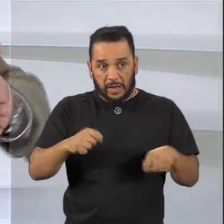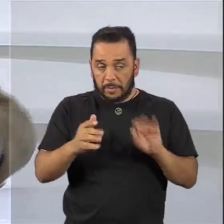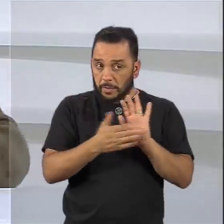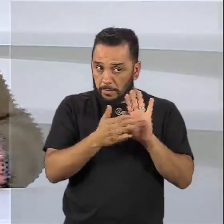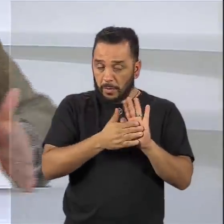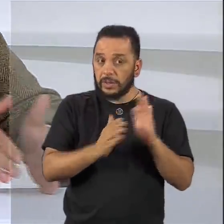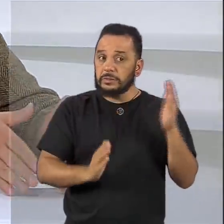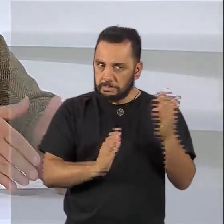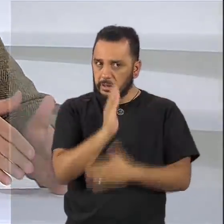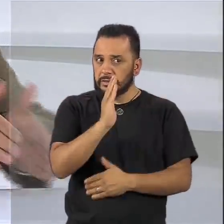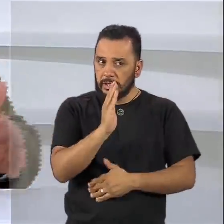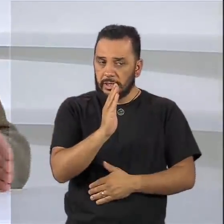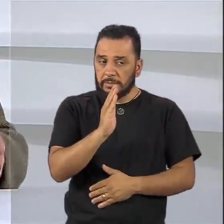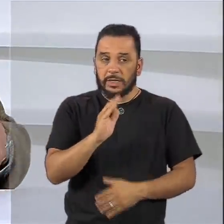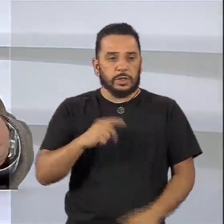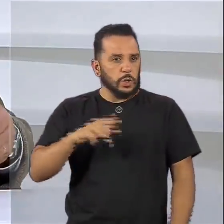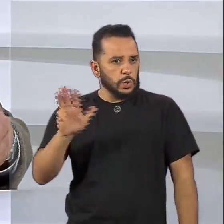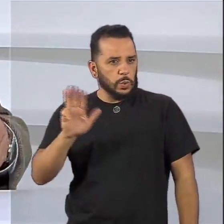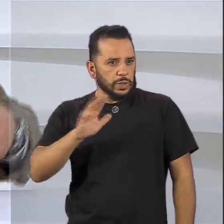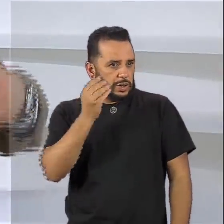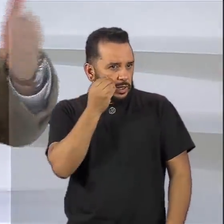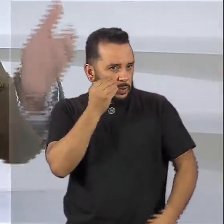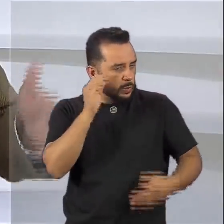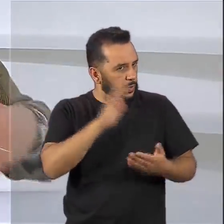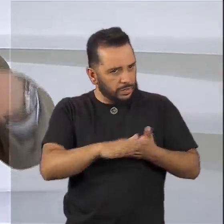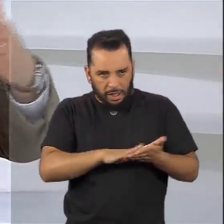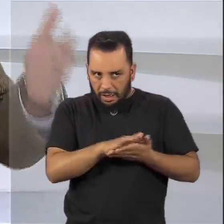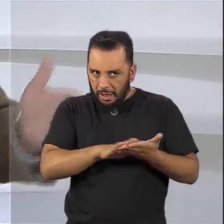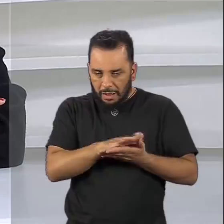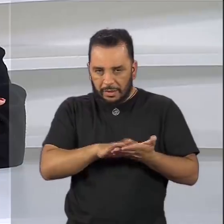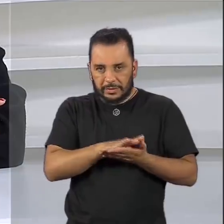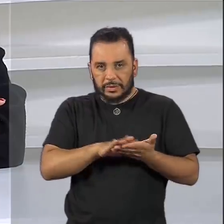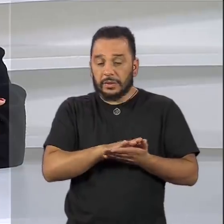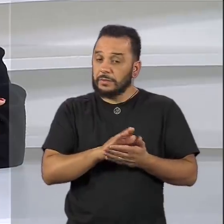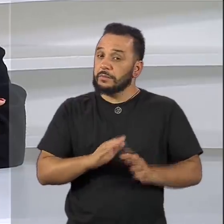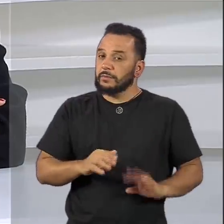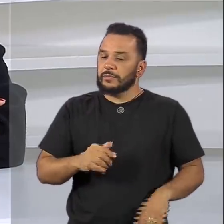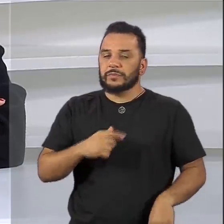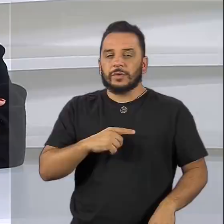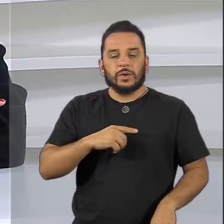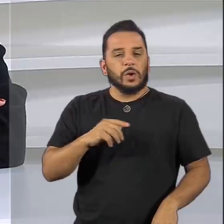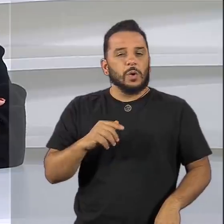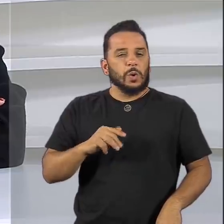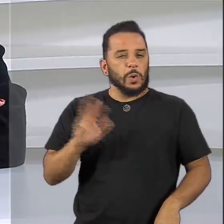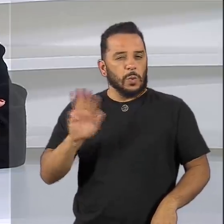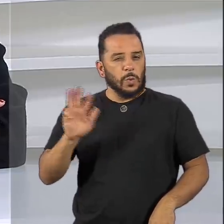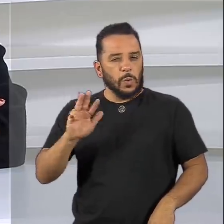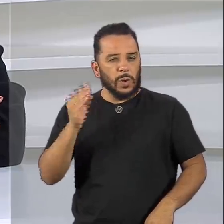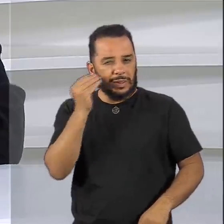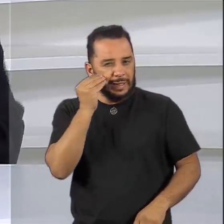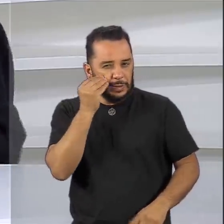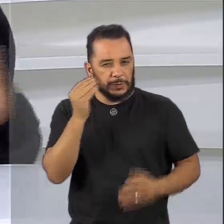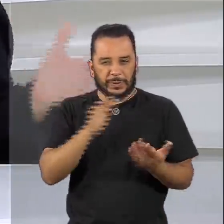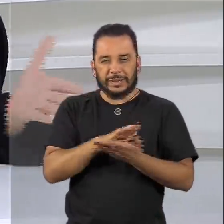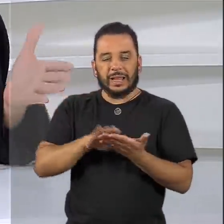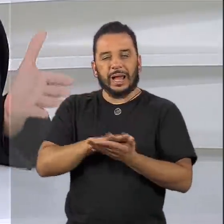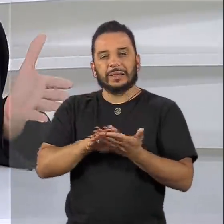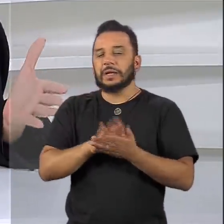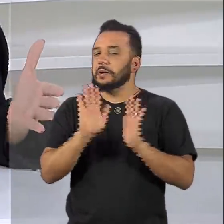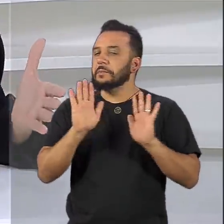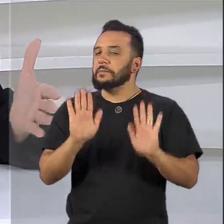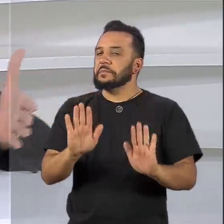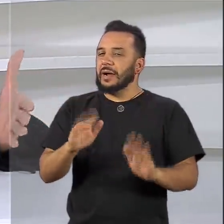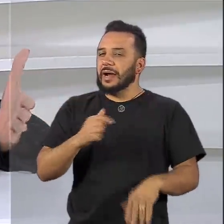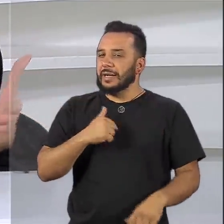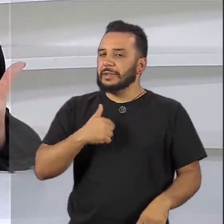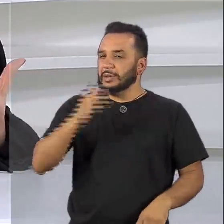aí sim nós teríamos... Ele nem tentou, né? Ele nem tentou. Não sei. Ele nem tentou, mas ele sonhou com aquilo. Ele não tentou porque o pessoal